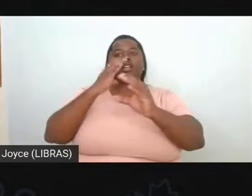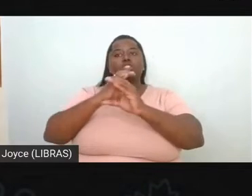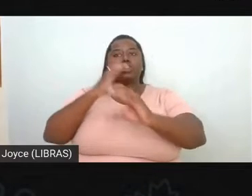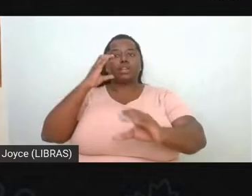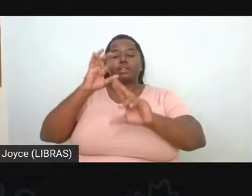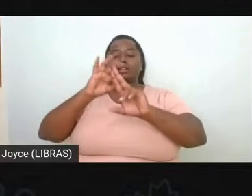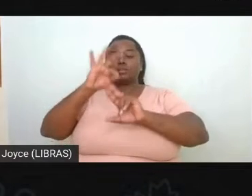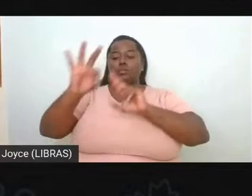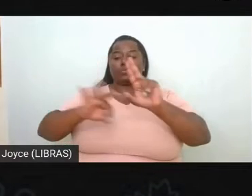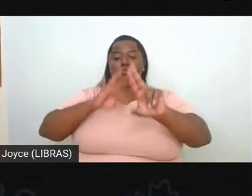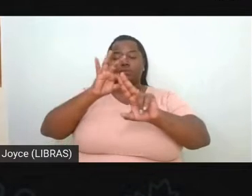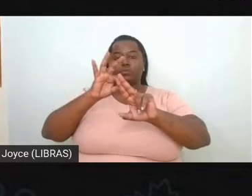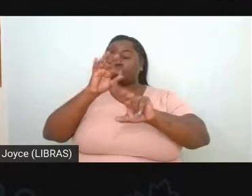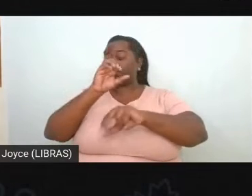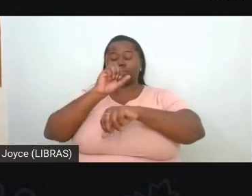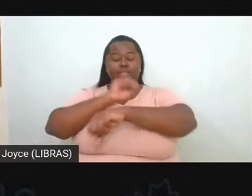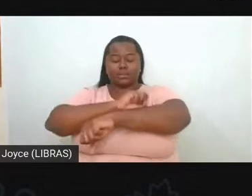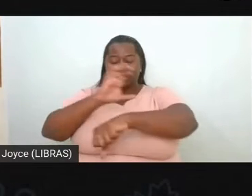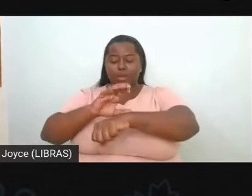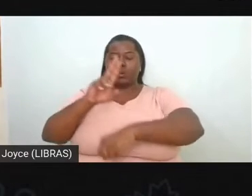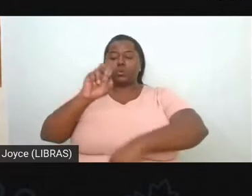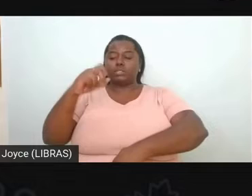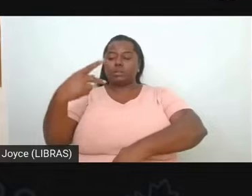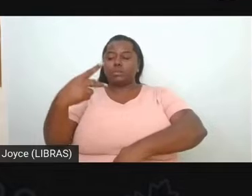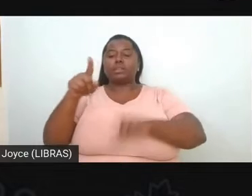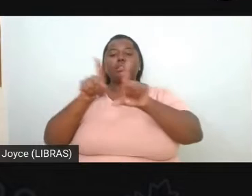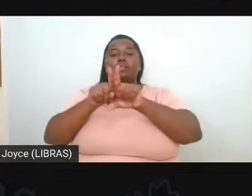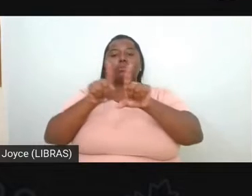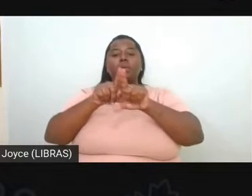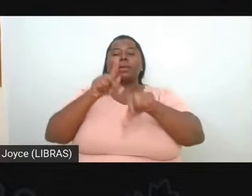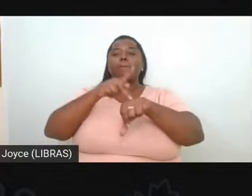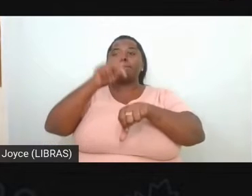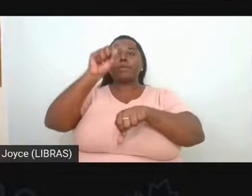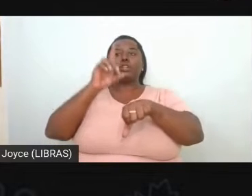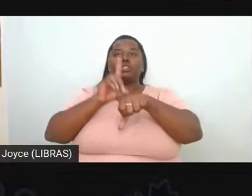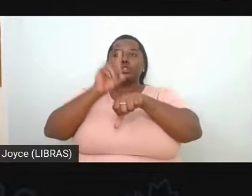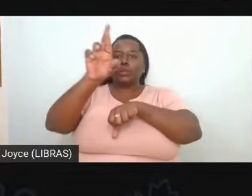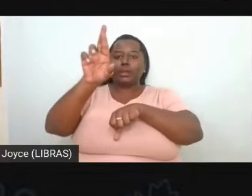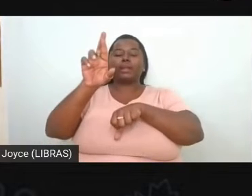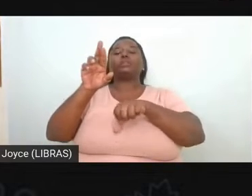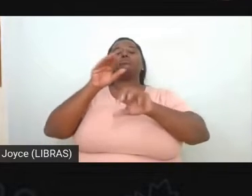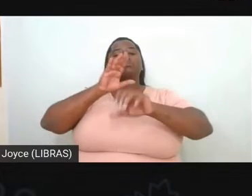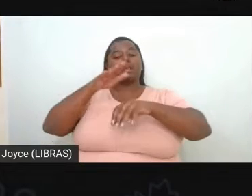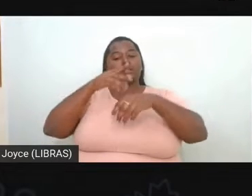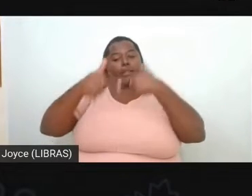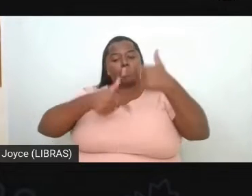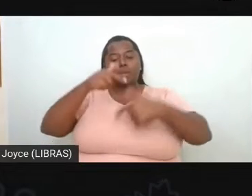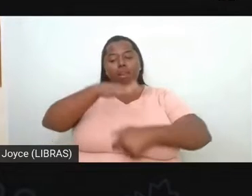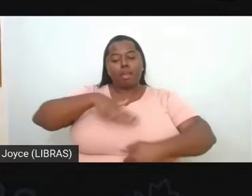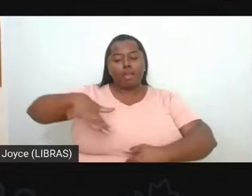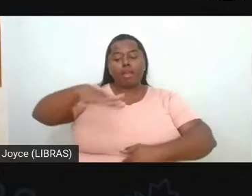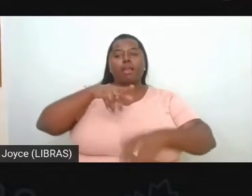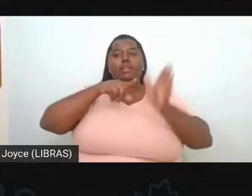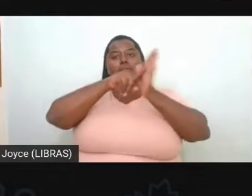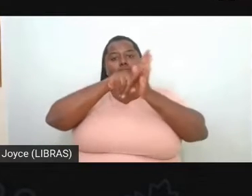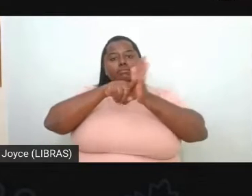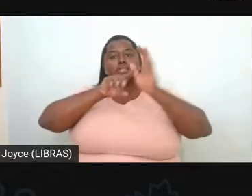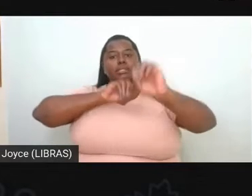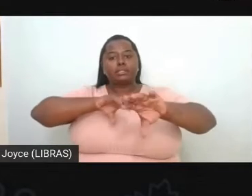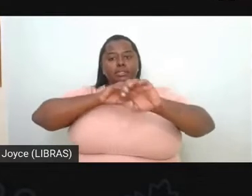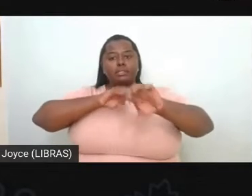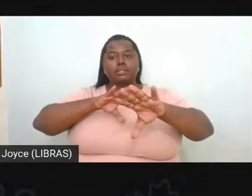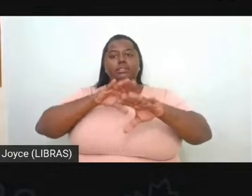USP e pós-doutora pelo Departamento de Engenharia Civil da UFSCar. Atua no ensino e pesquisa na área de hidráulica e saneamento,